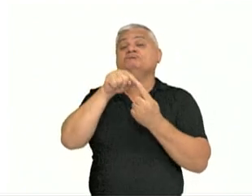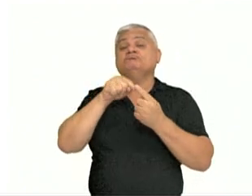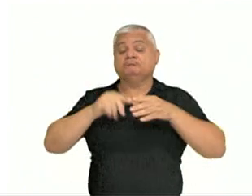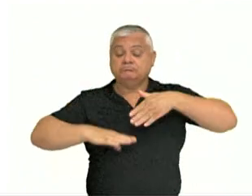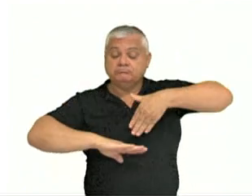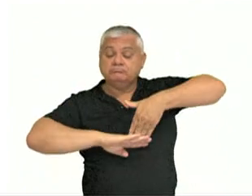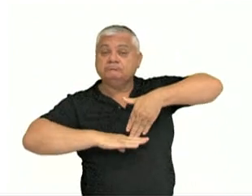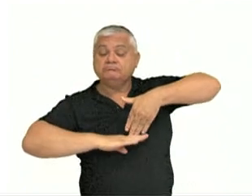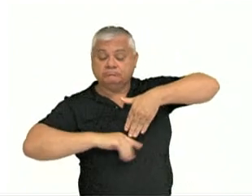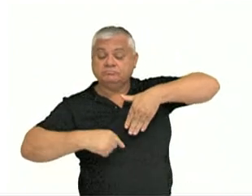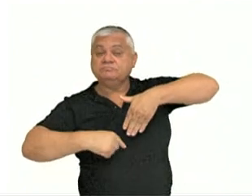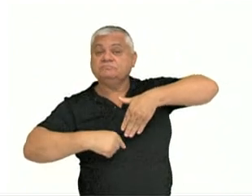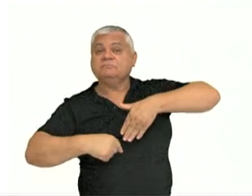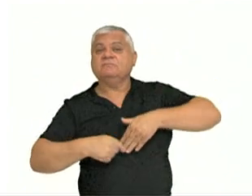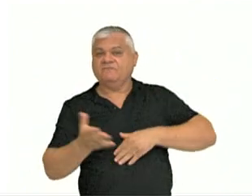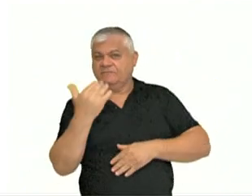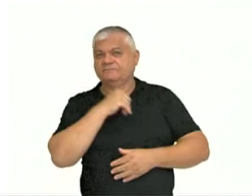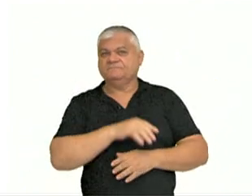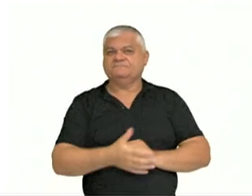diafragma? Vamos lá?